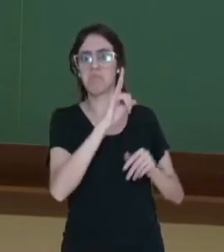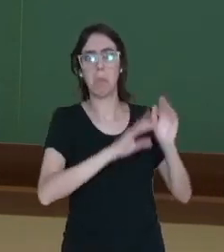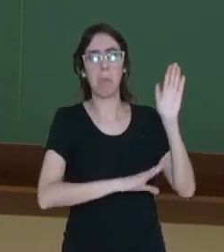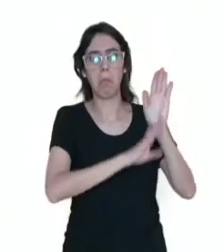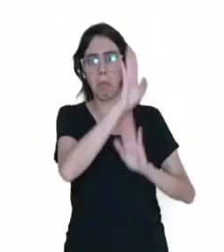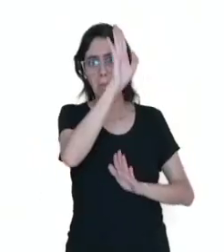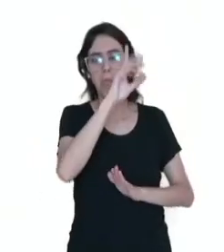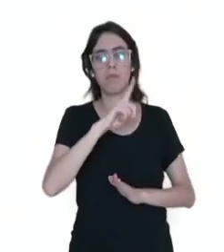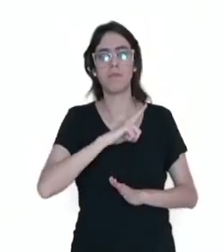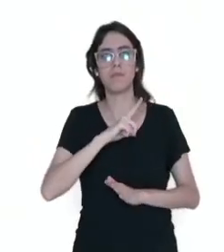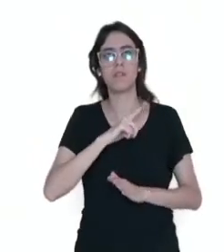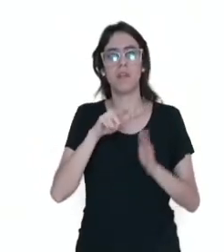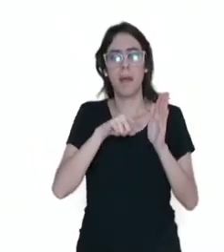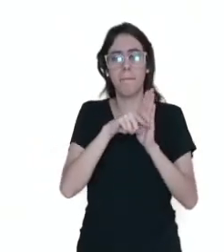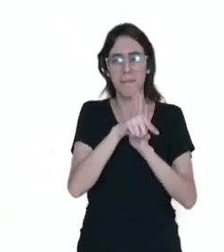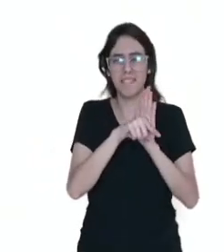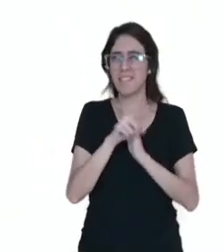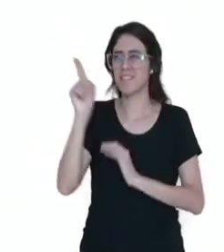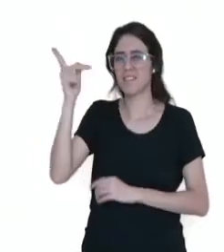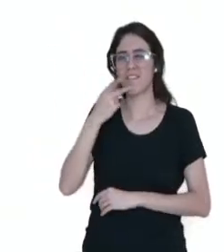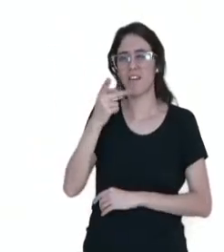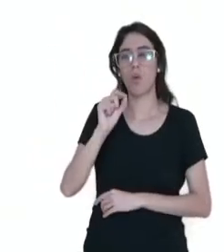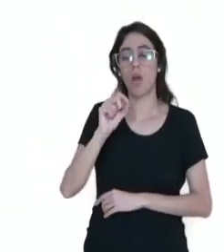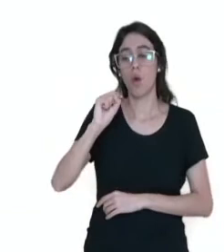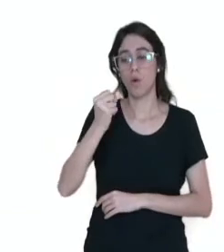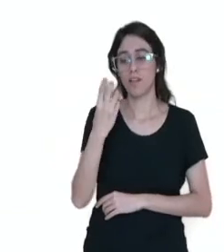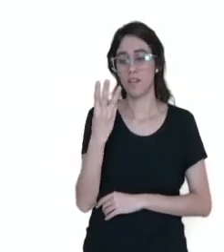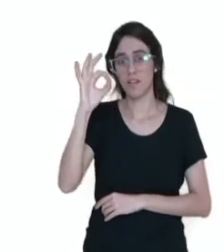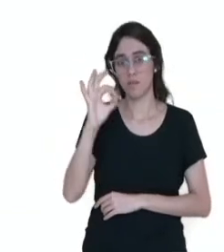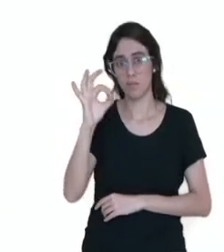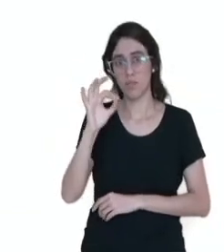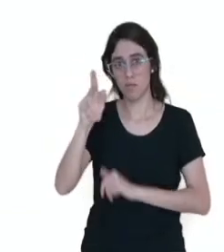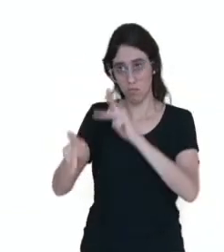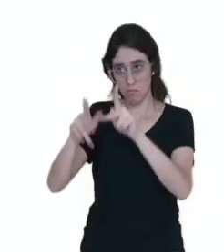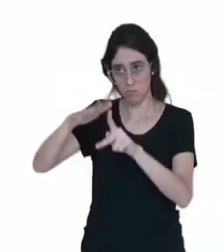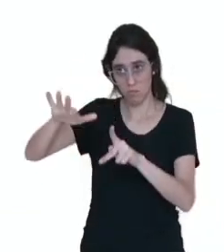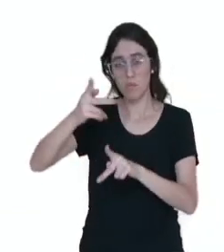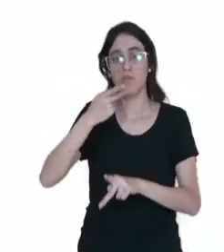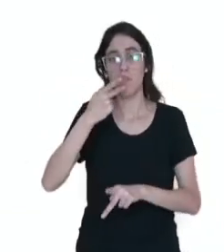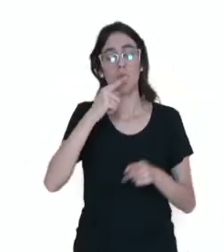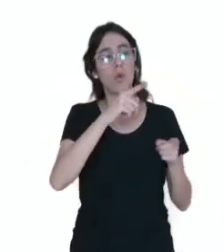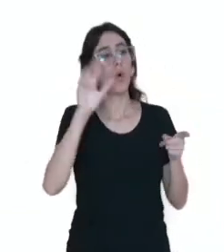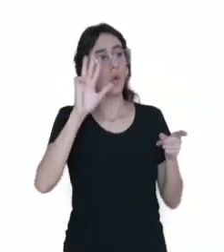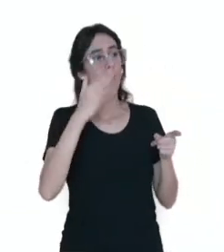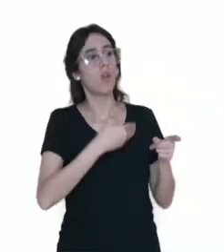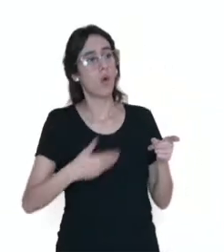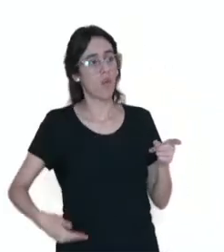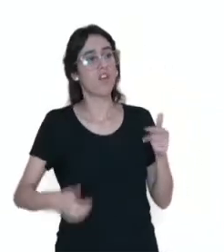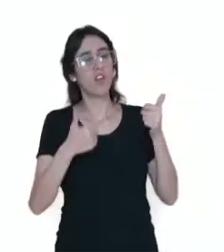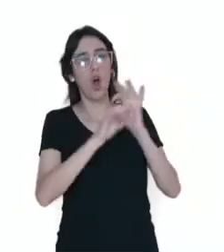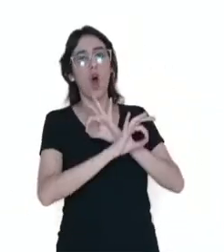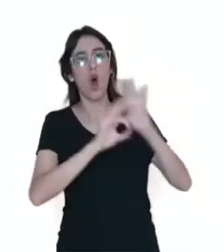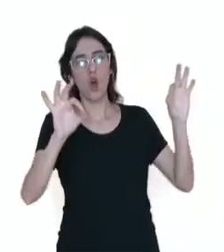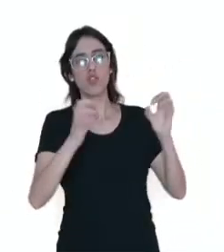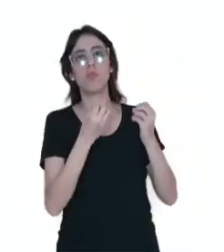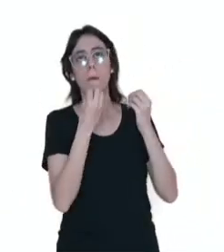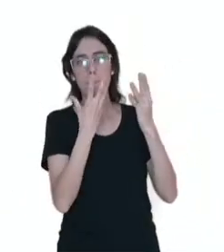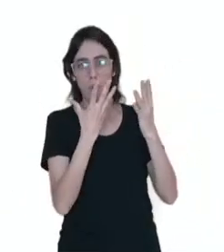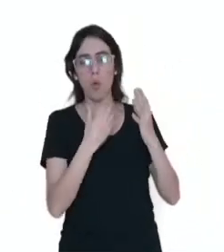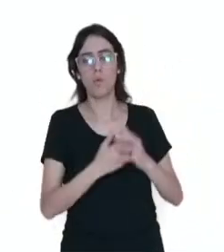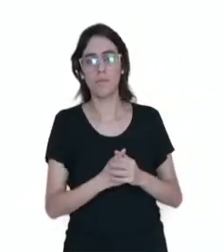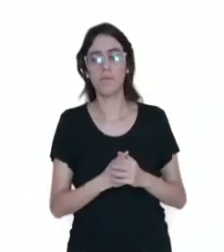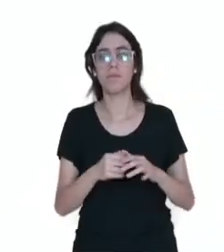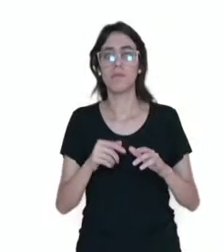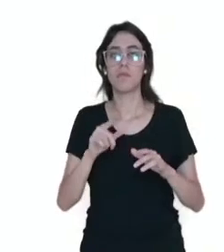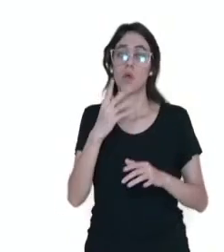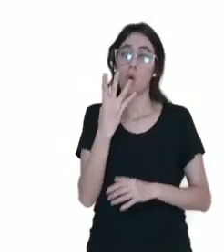Datafolha, 83% dos brasileiros avaliavam o governo Lula como ótimo ou bom ao final do período, enquanto